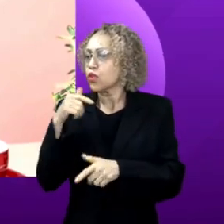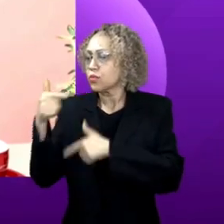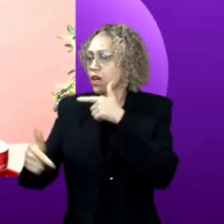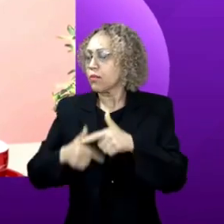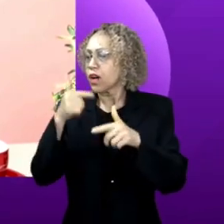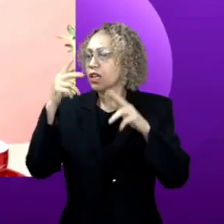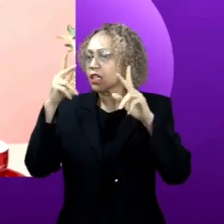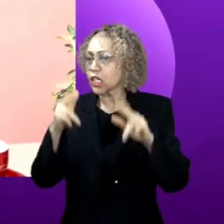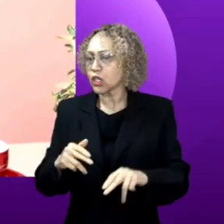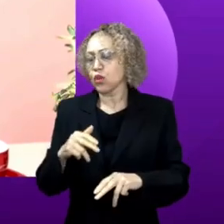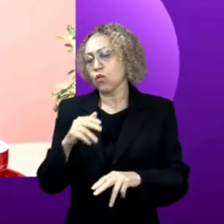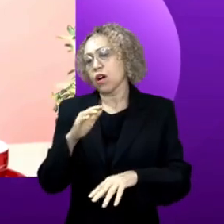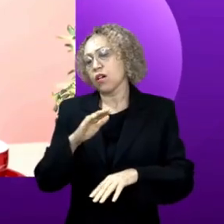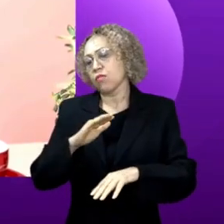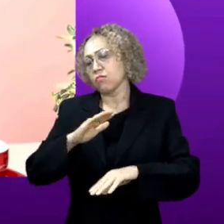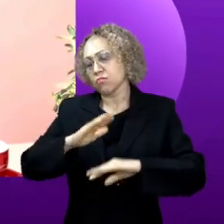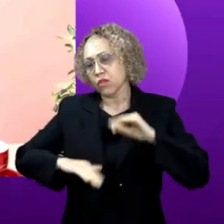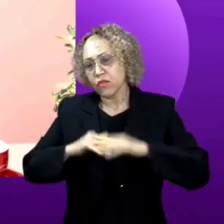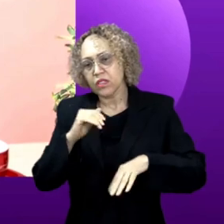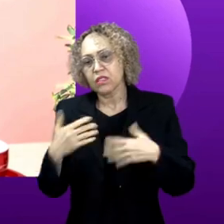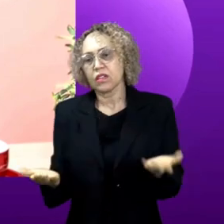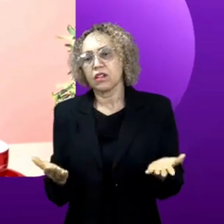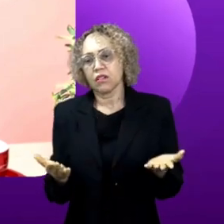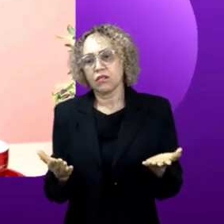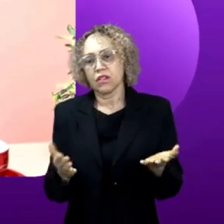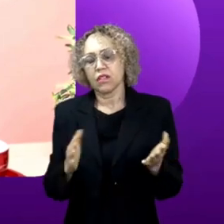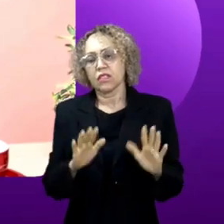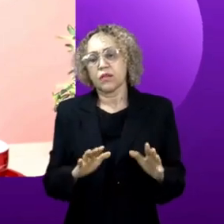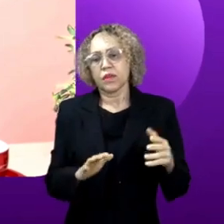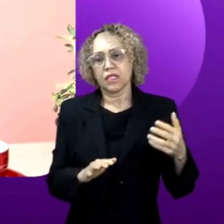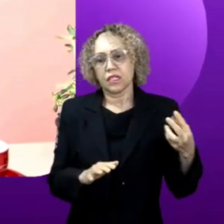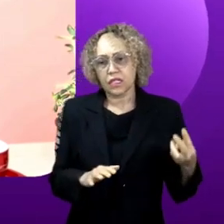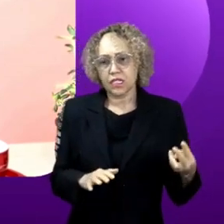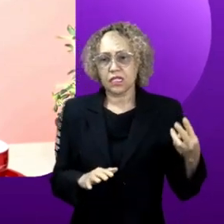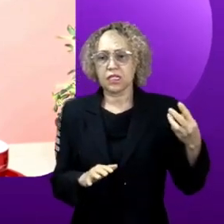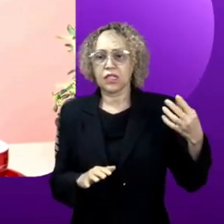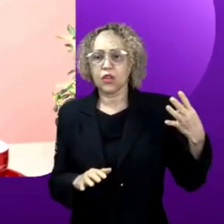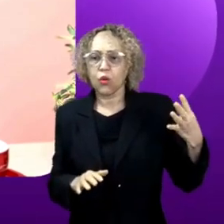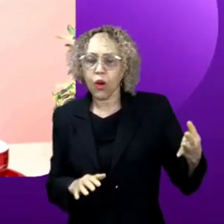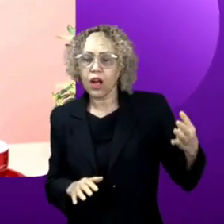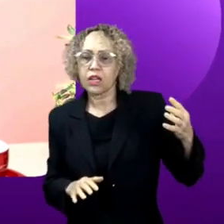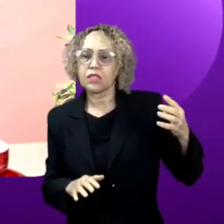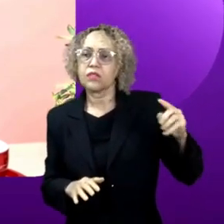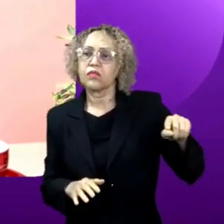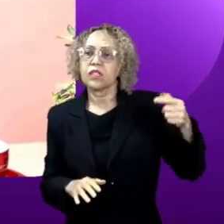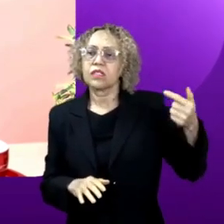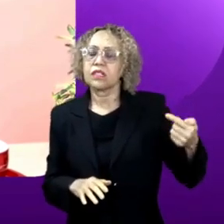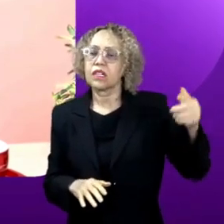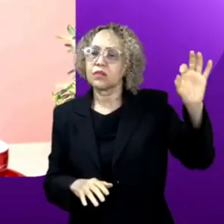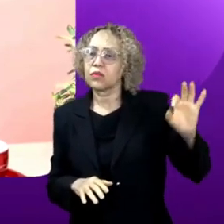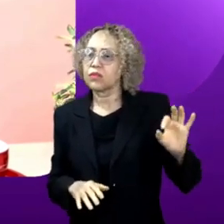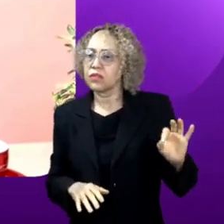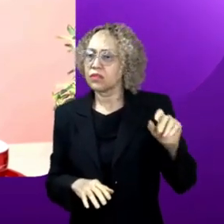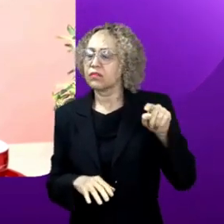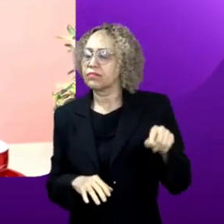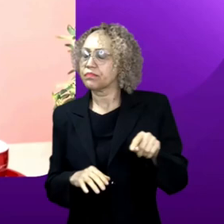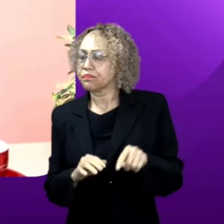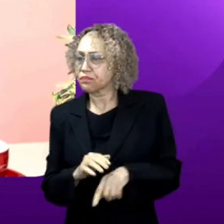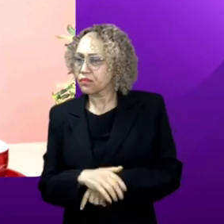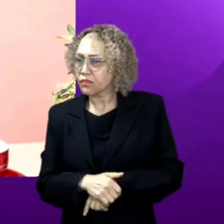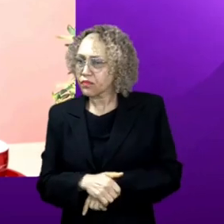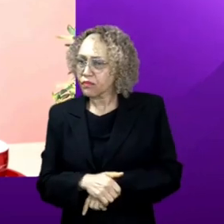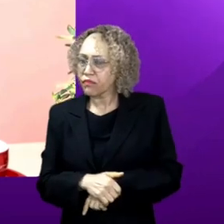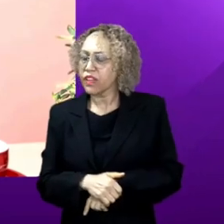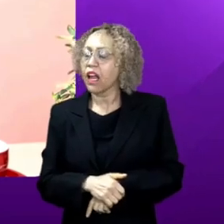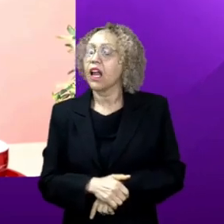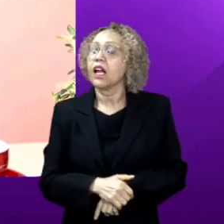34,7% dos cargos gerenciais são ocupados pelo sexo feminino. Elas têm menor inserção no mercado de trabalho.